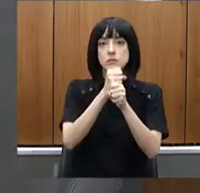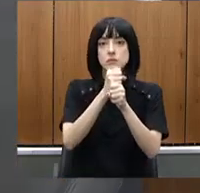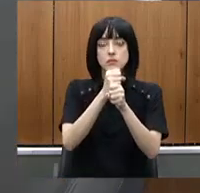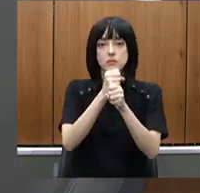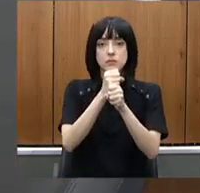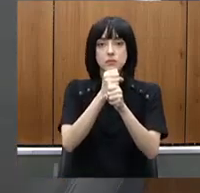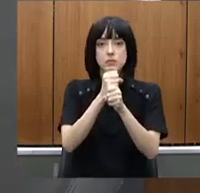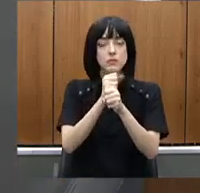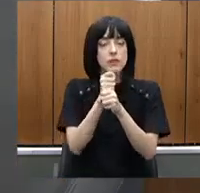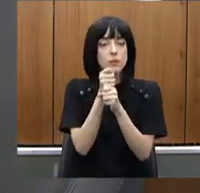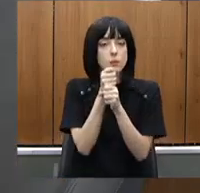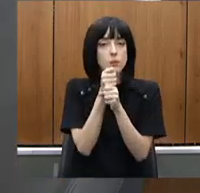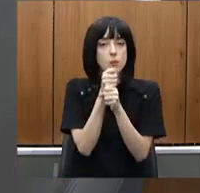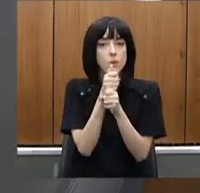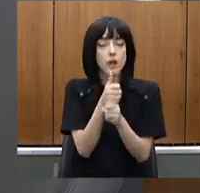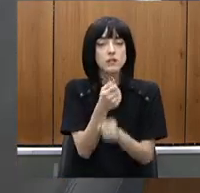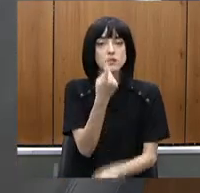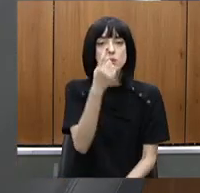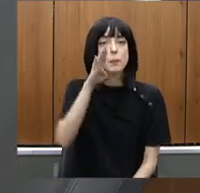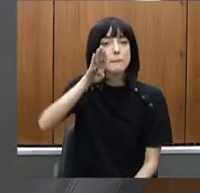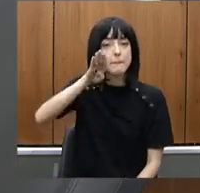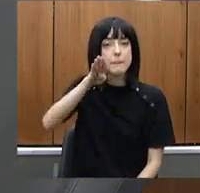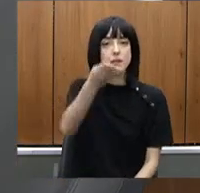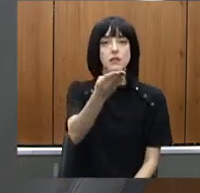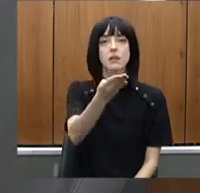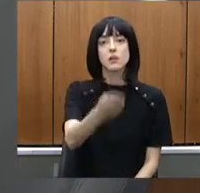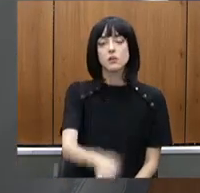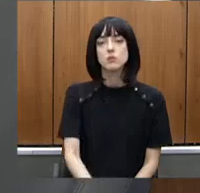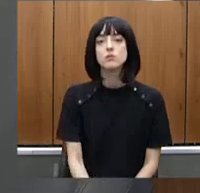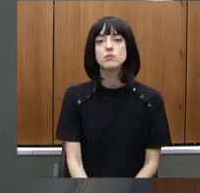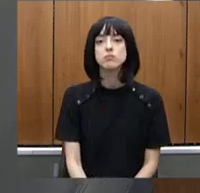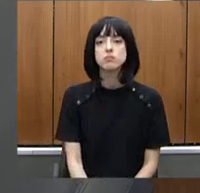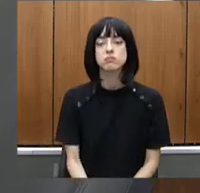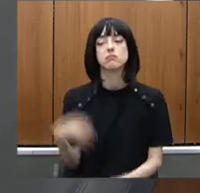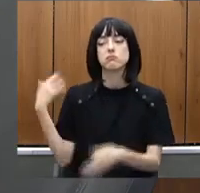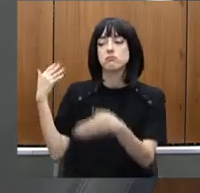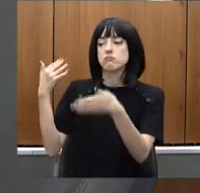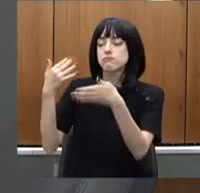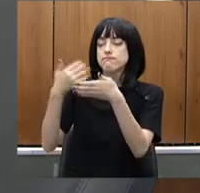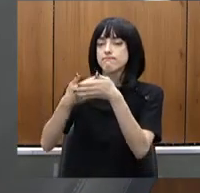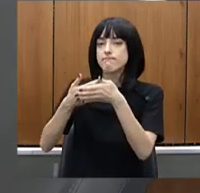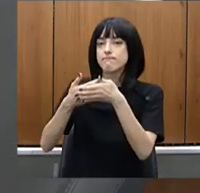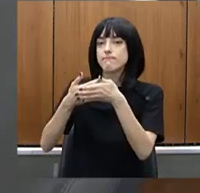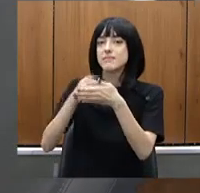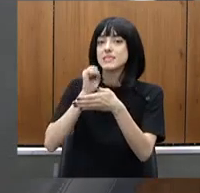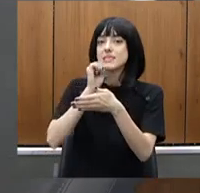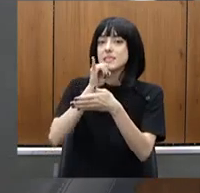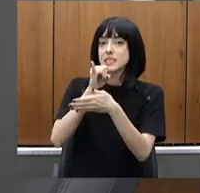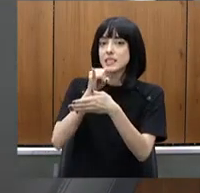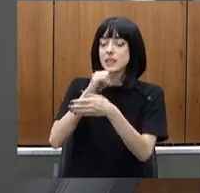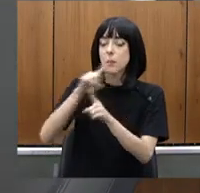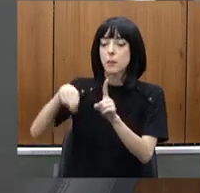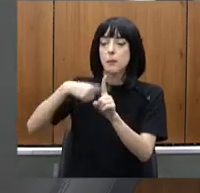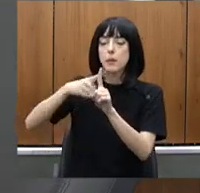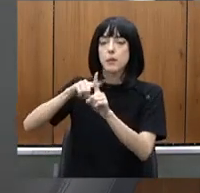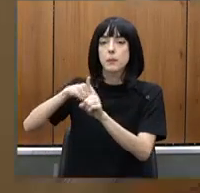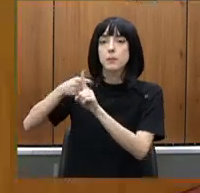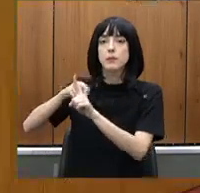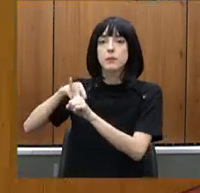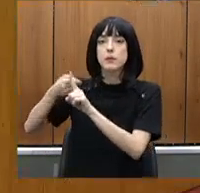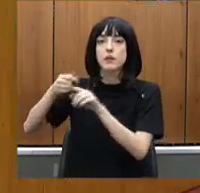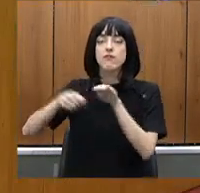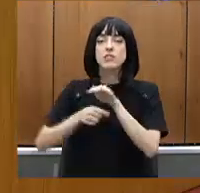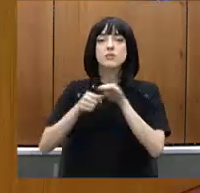quase 1 bilhão que foi empenhado nesse período todo quando a gente soma as fontes que veio do Estado inclusive aí a parte do